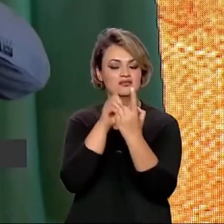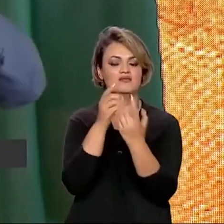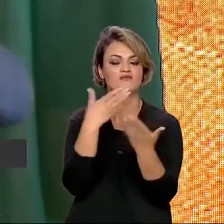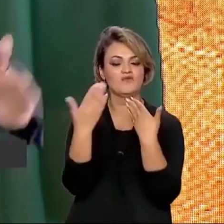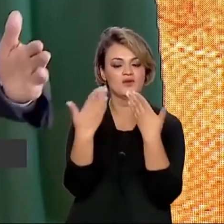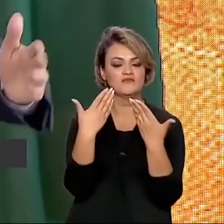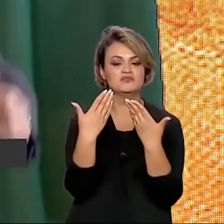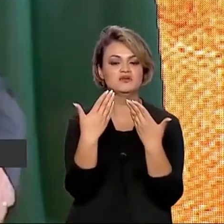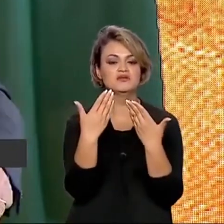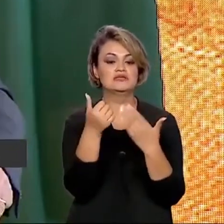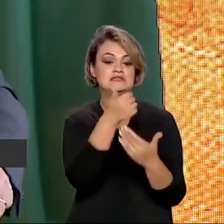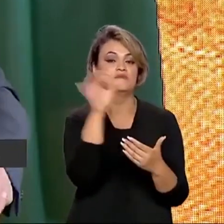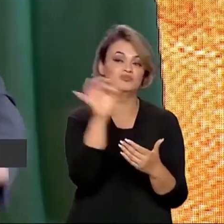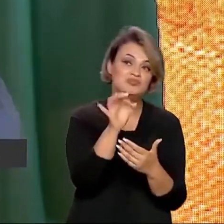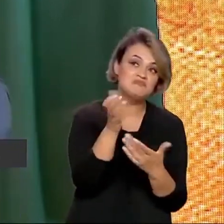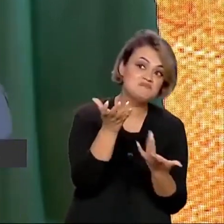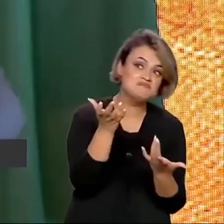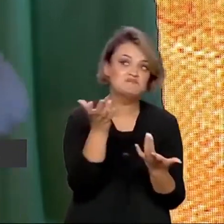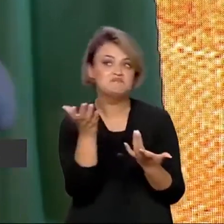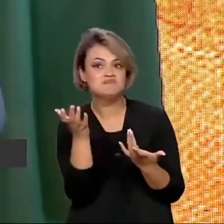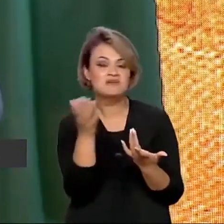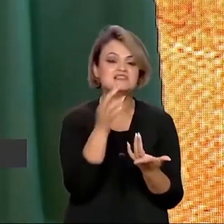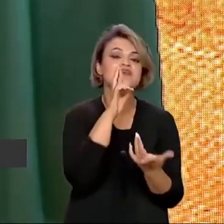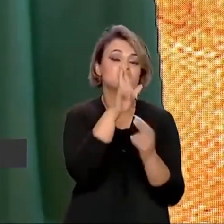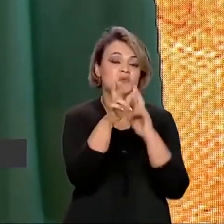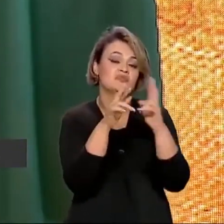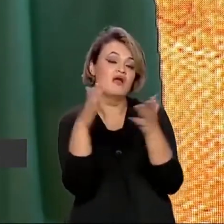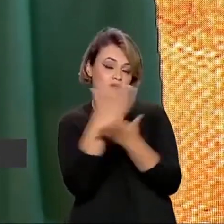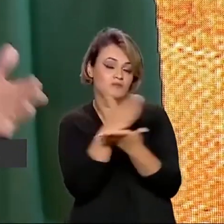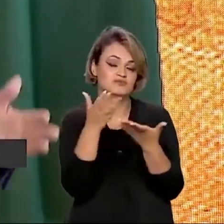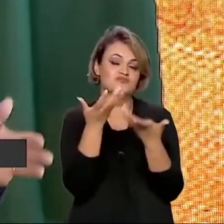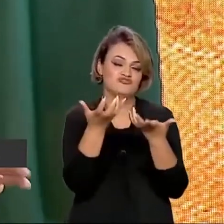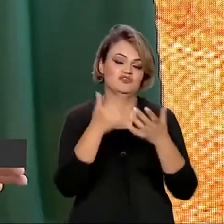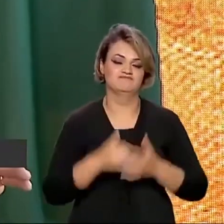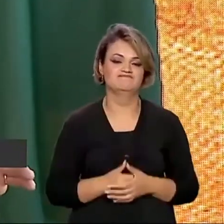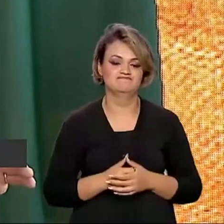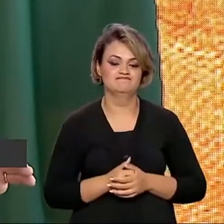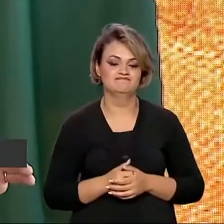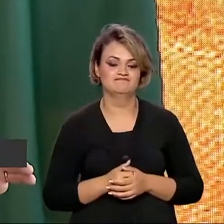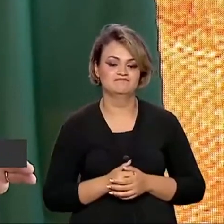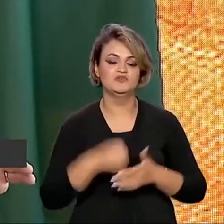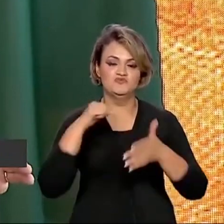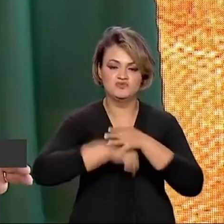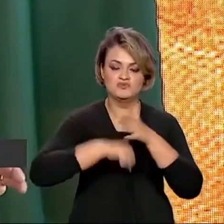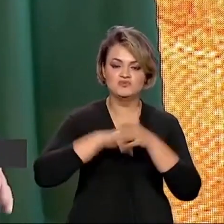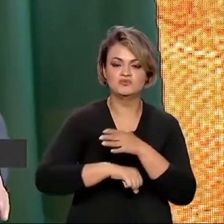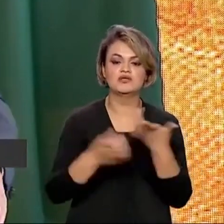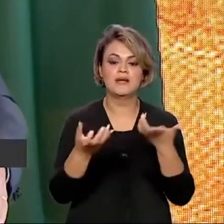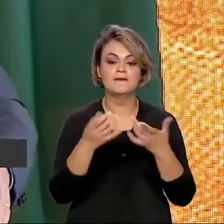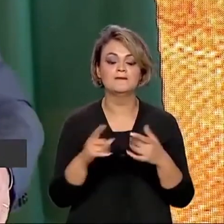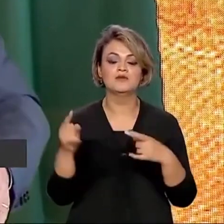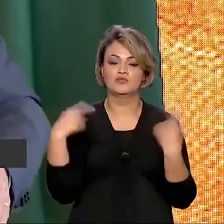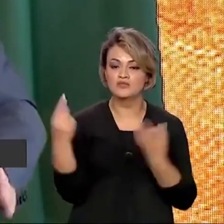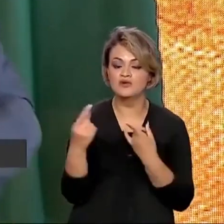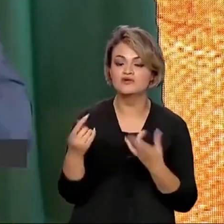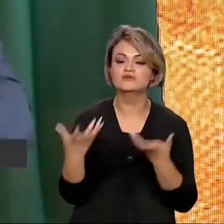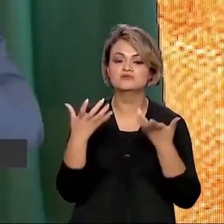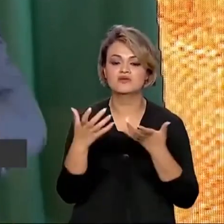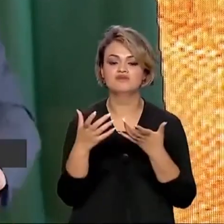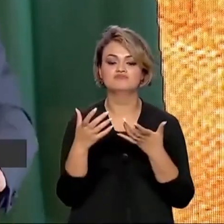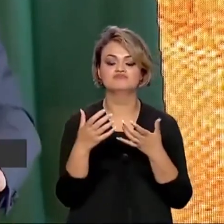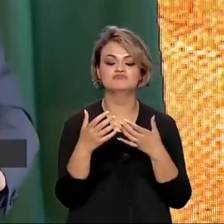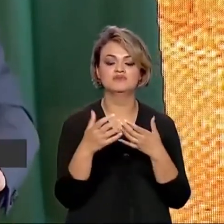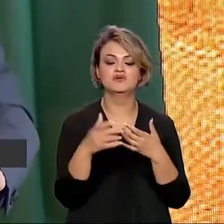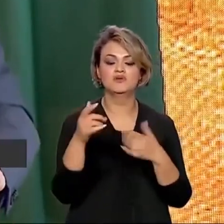não 100%, pelo menos 99% daquilo que vocês estão reivindicando, porque nós queremos